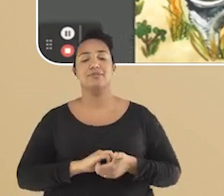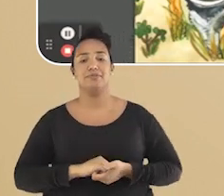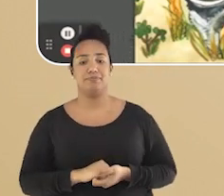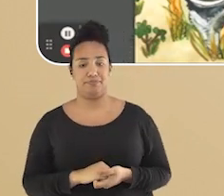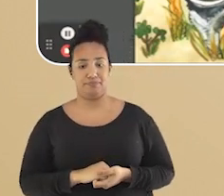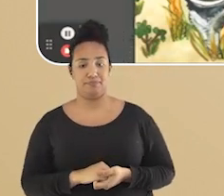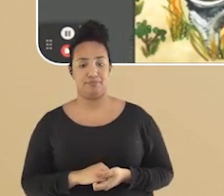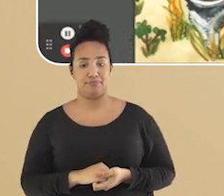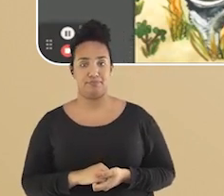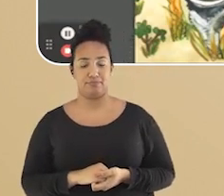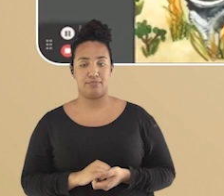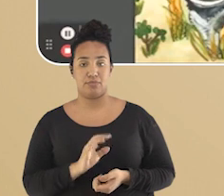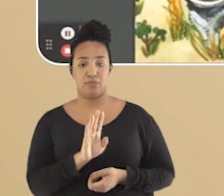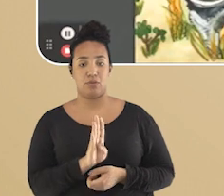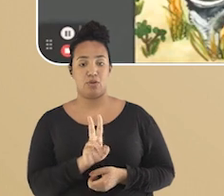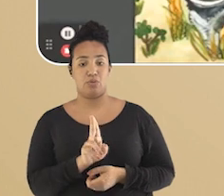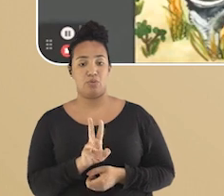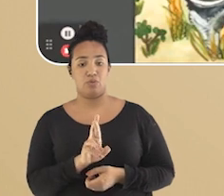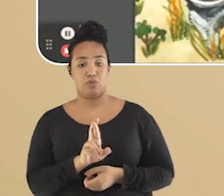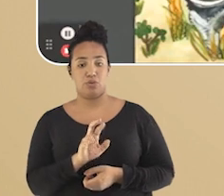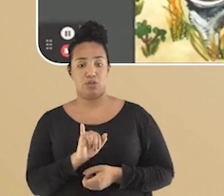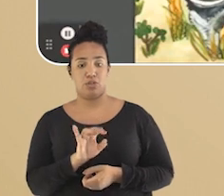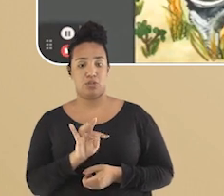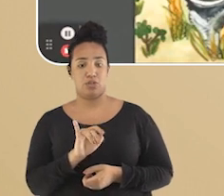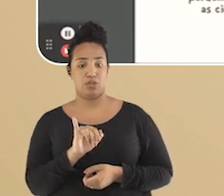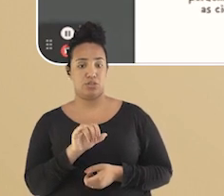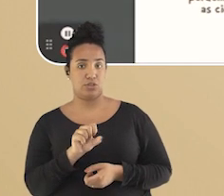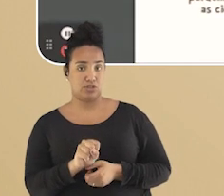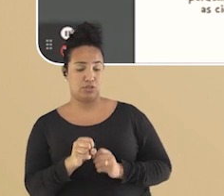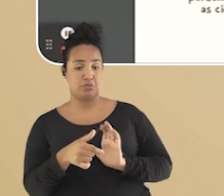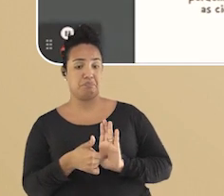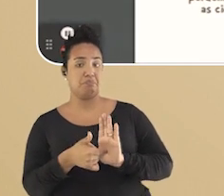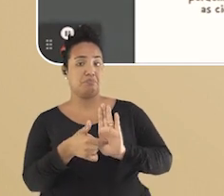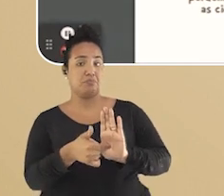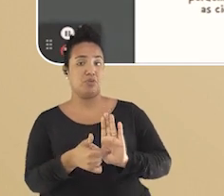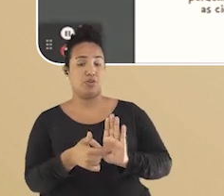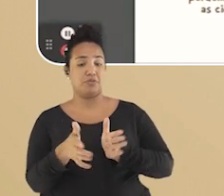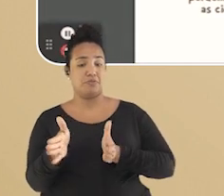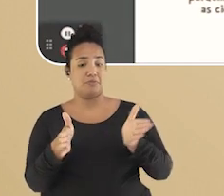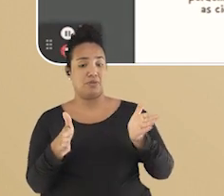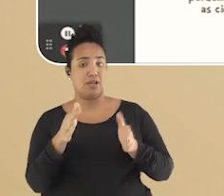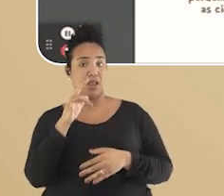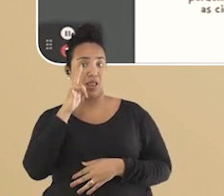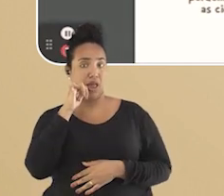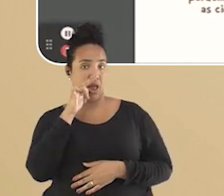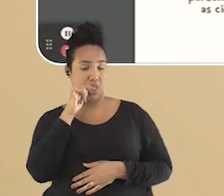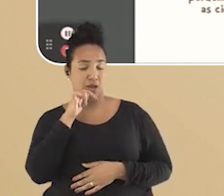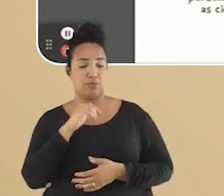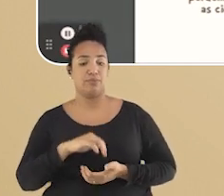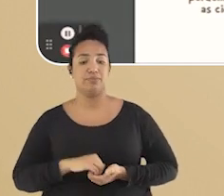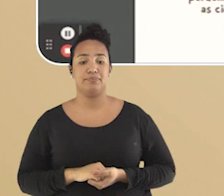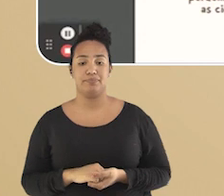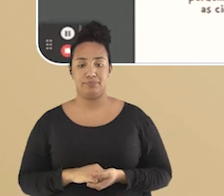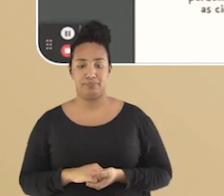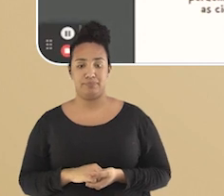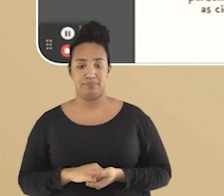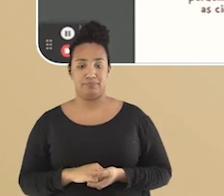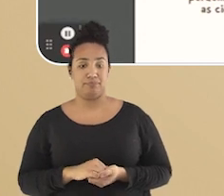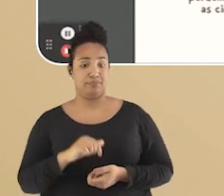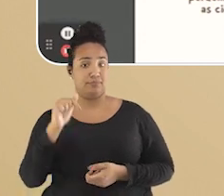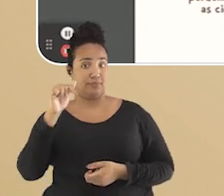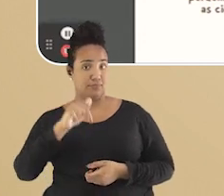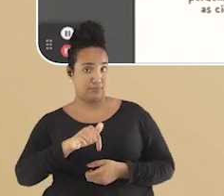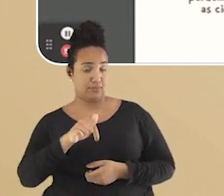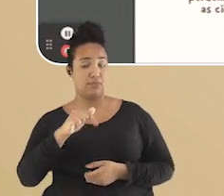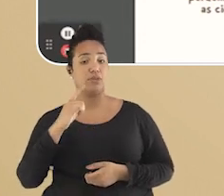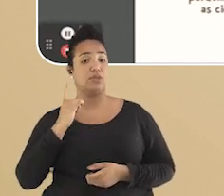buritis sinalizam a passagem da água. O Cerrado é um mundo de água. Aqui